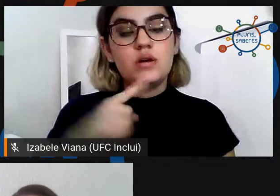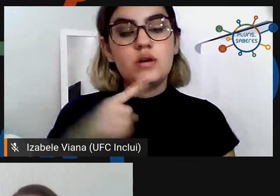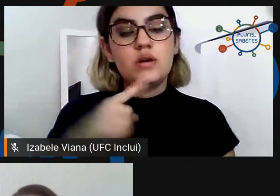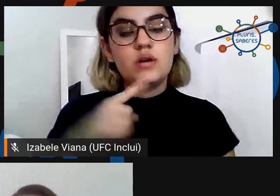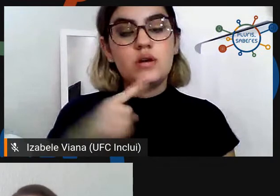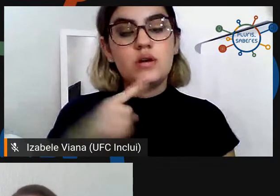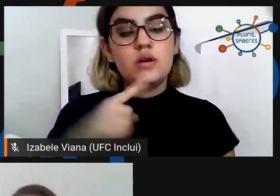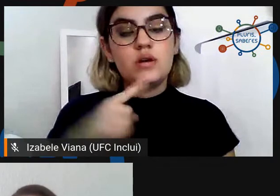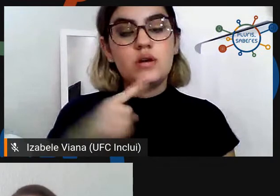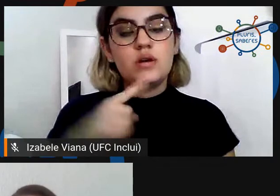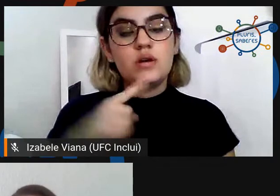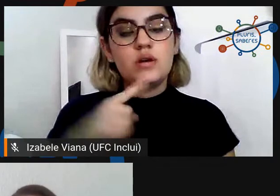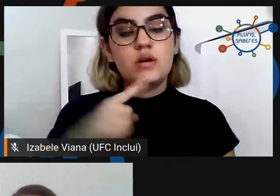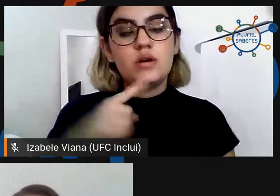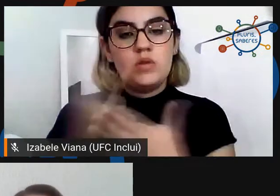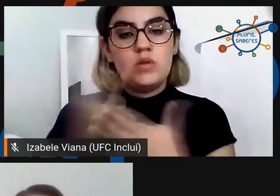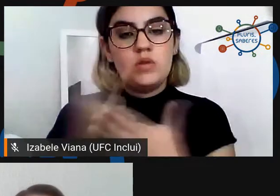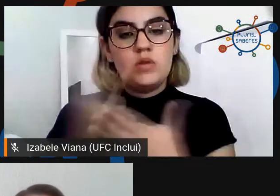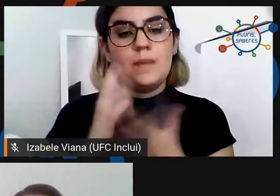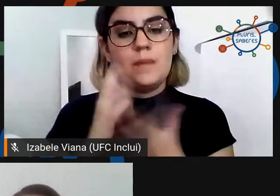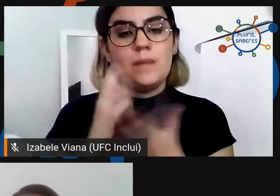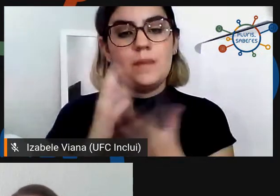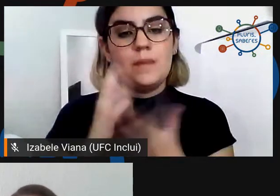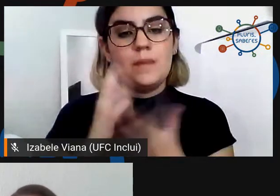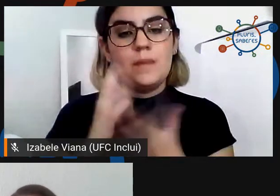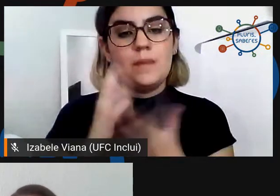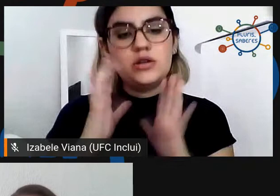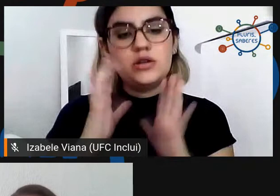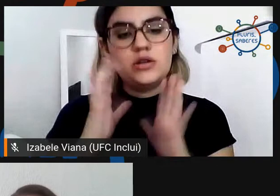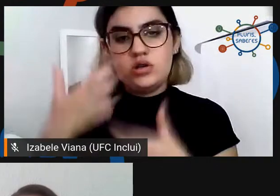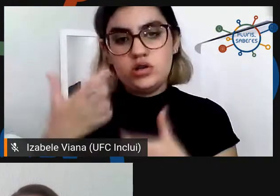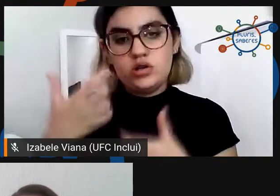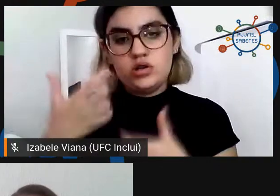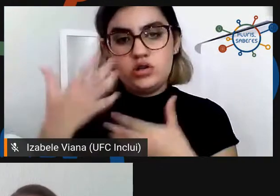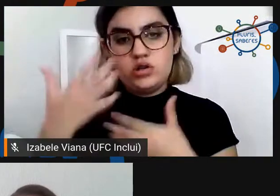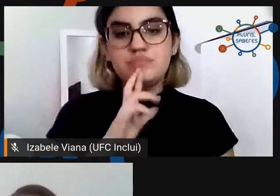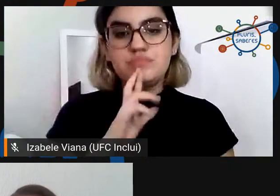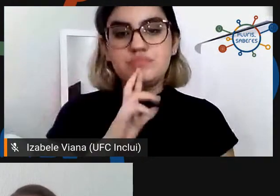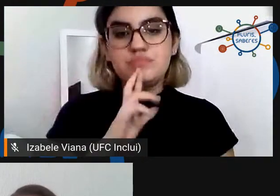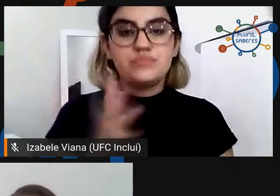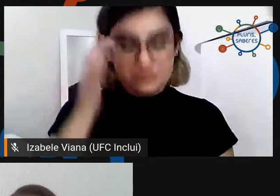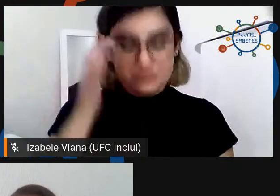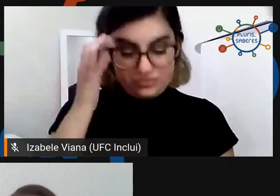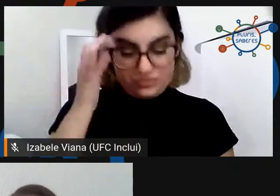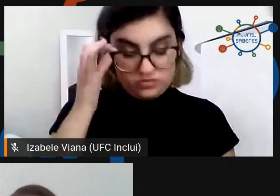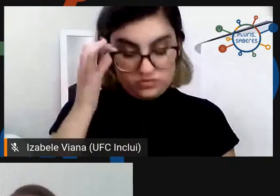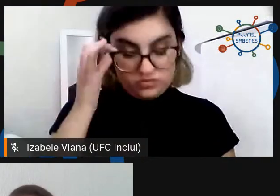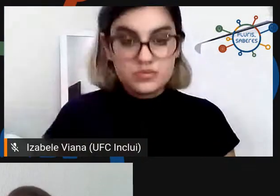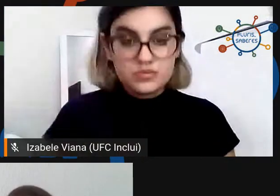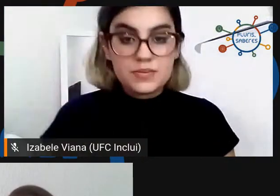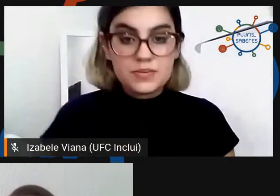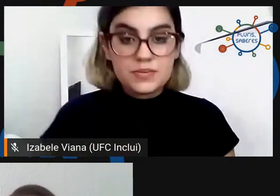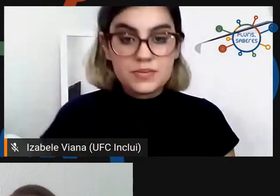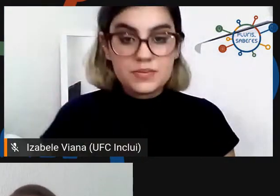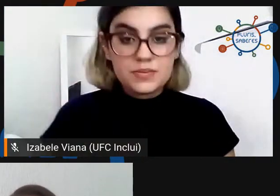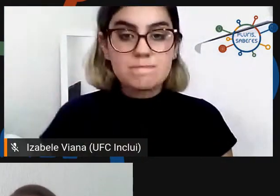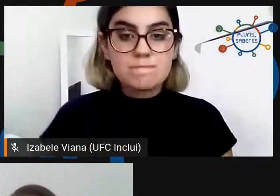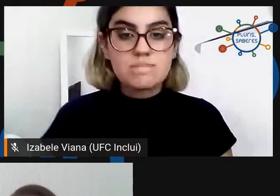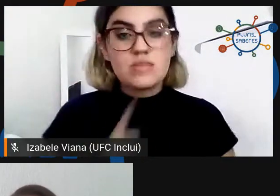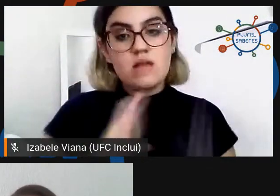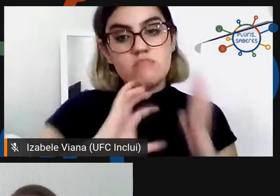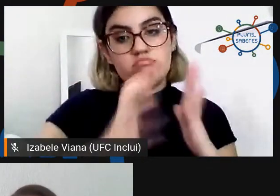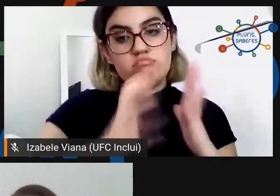foi respondido a ele aqui no chat, que trata-se de uma base de dados e tem essas questões, no caso, tem